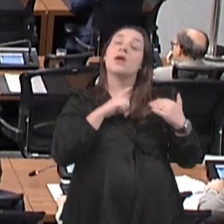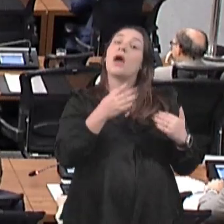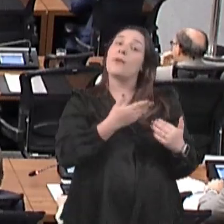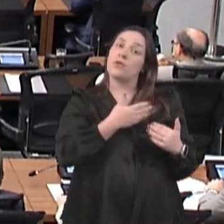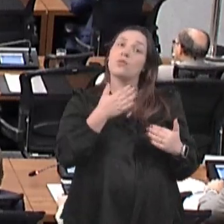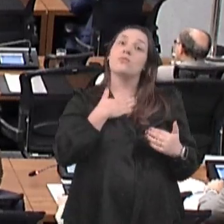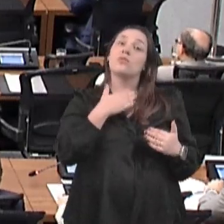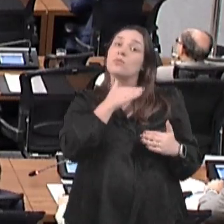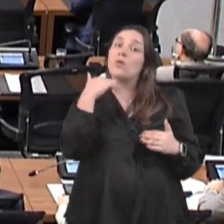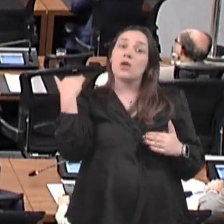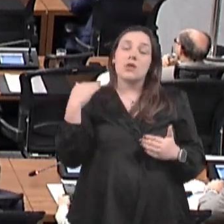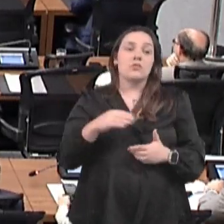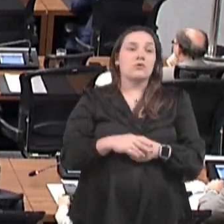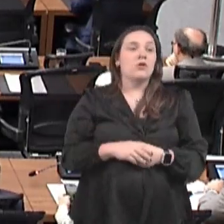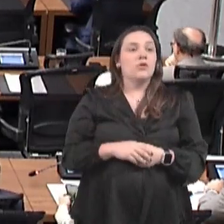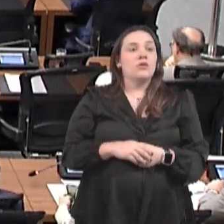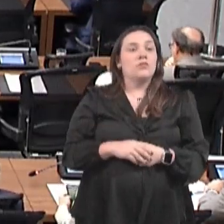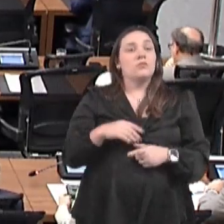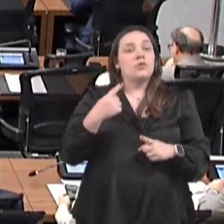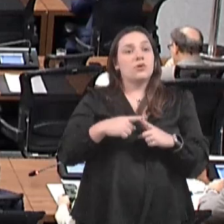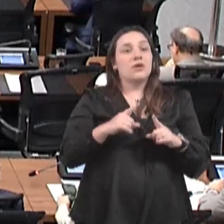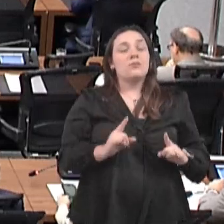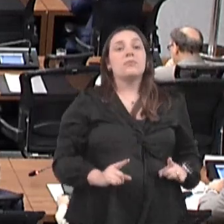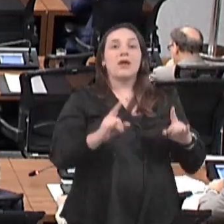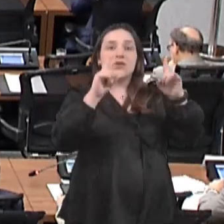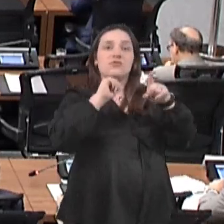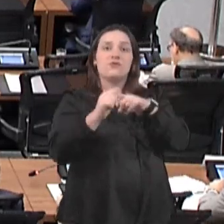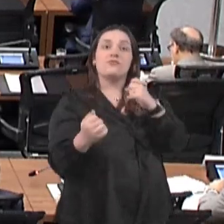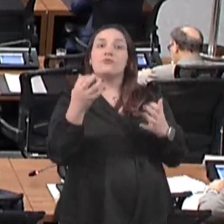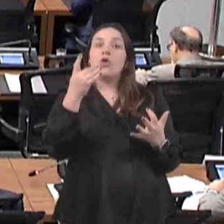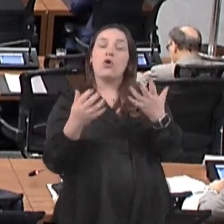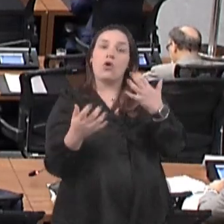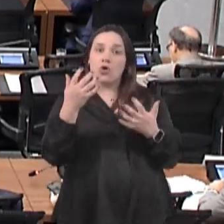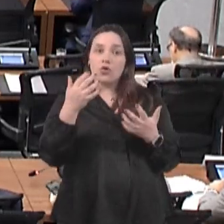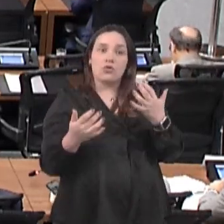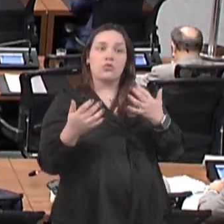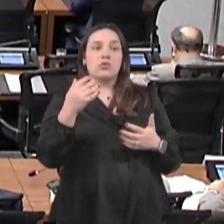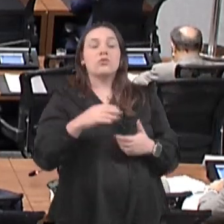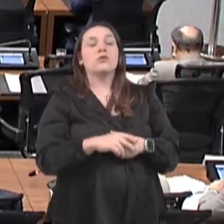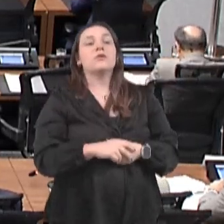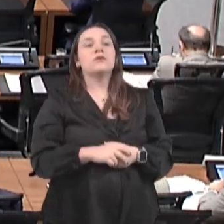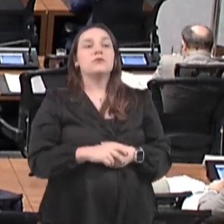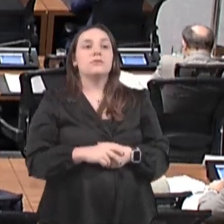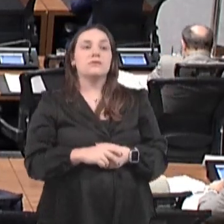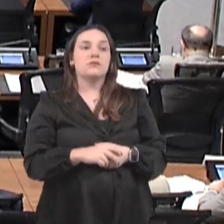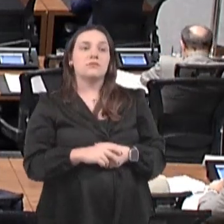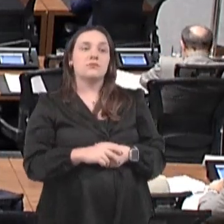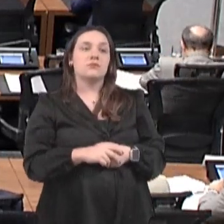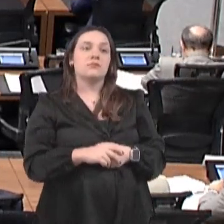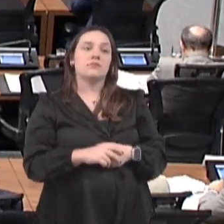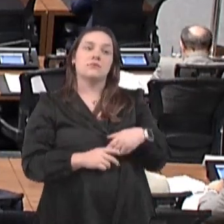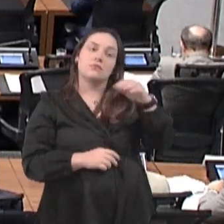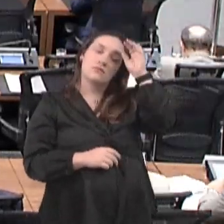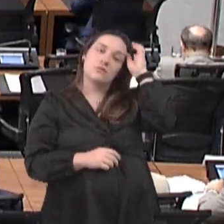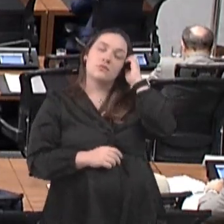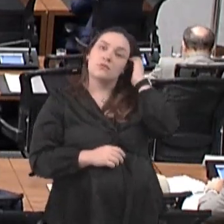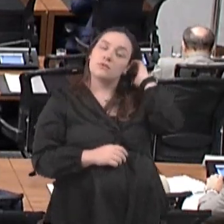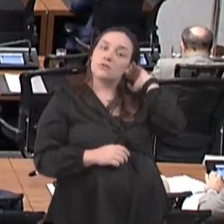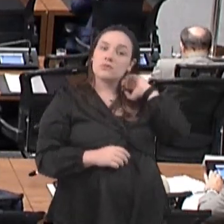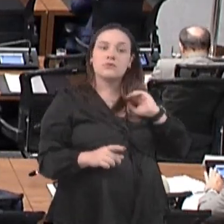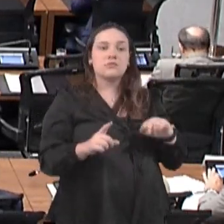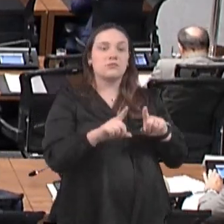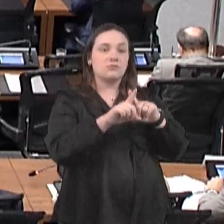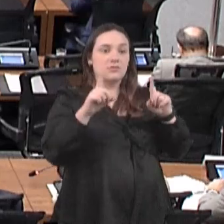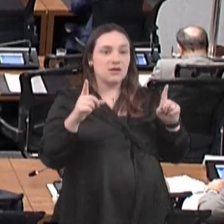meu, num prédio que pegou fogo aqui, deputado Pedro Kemp, e a porta